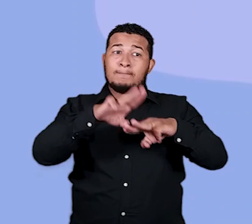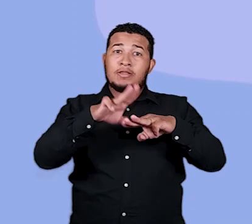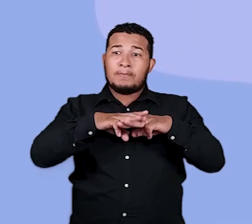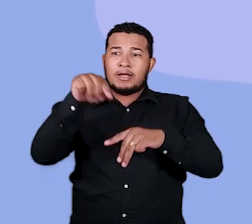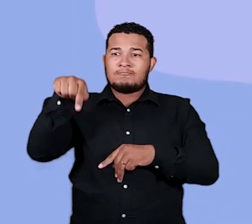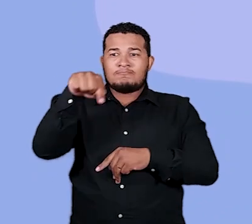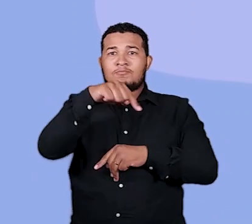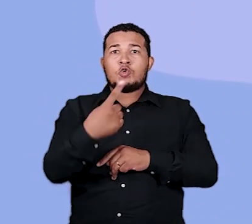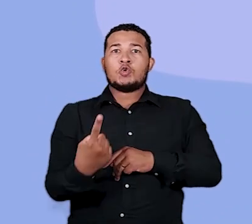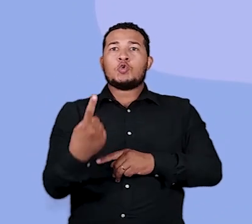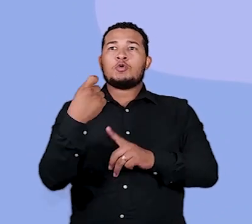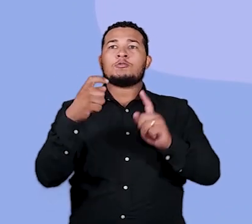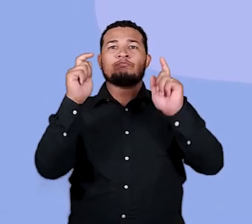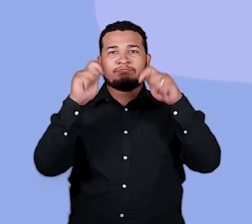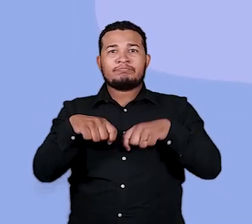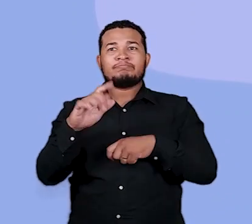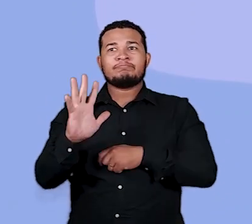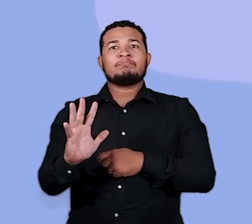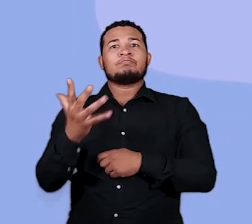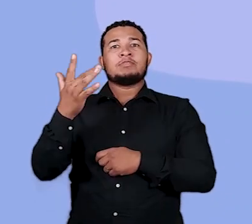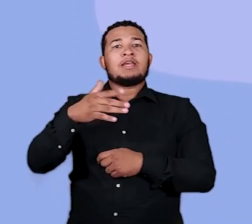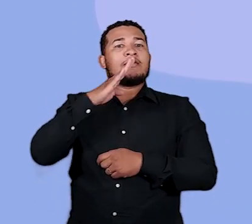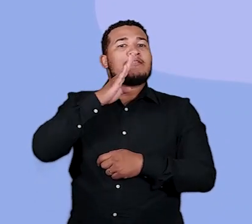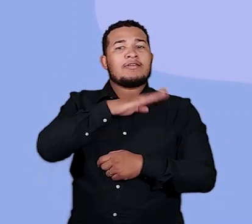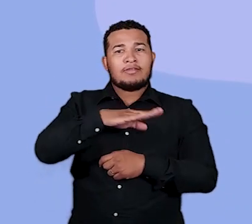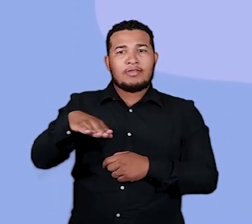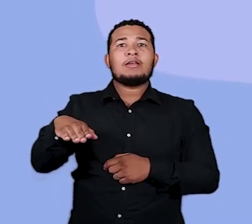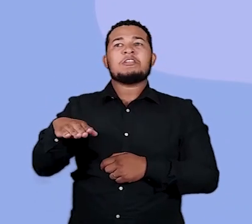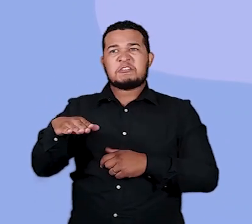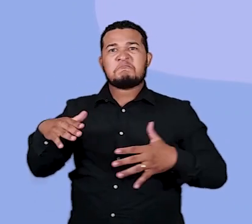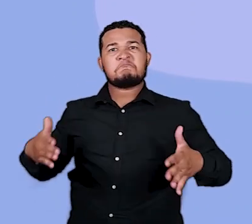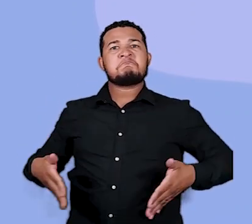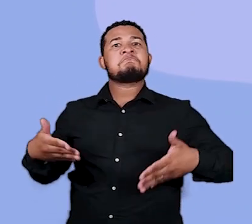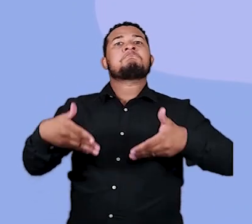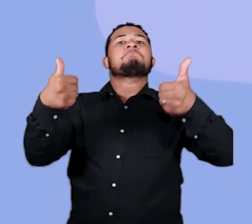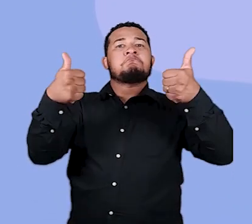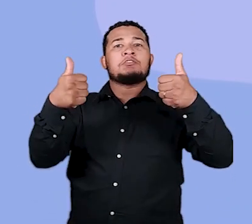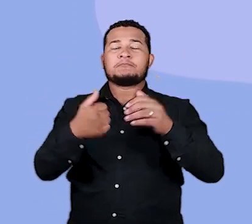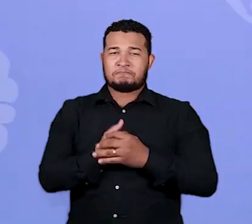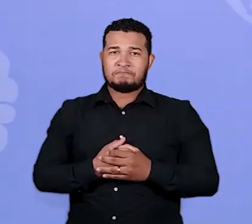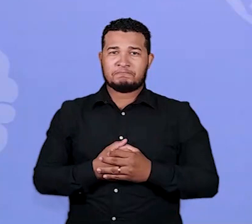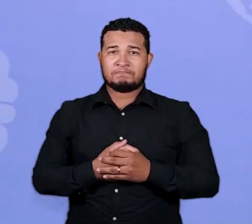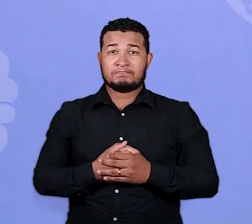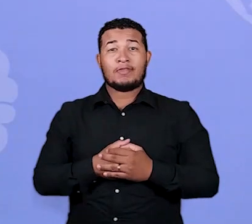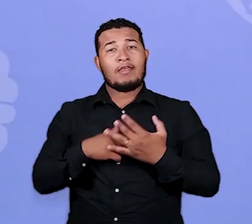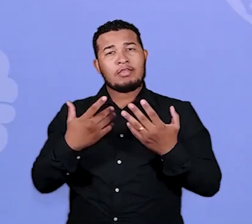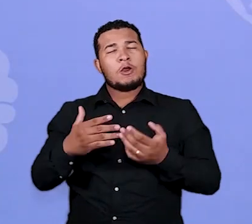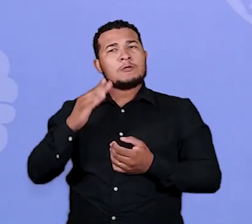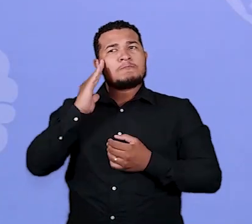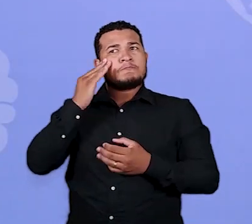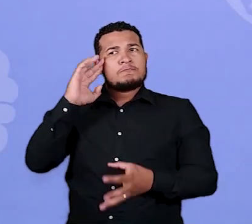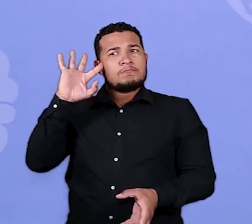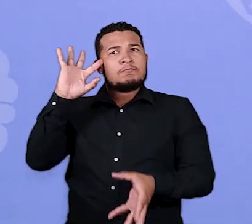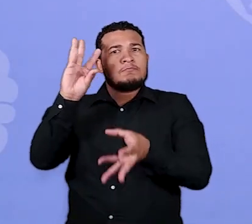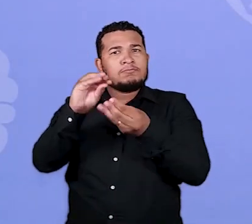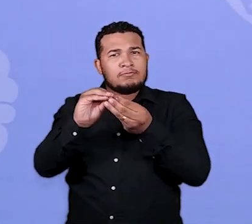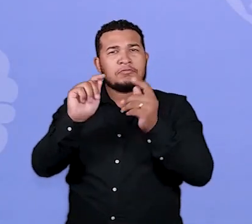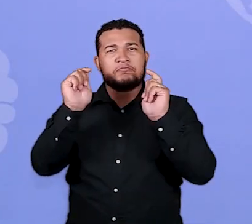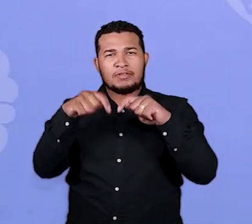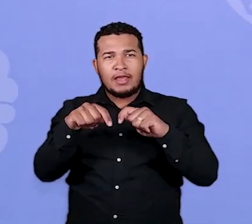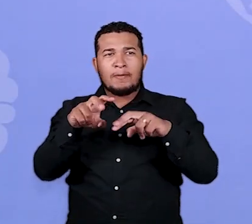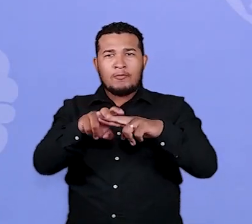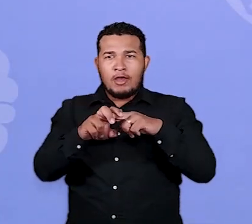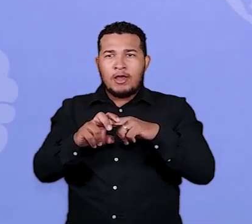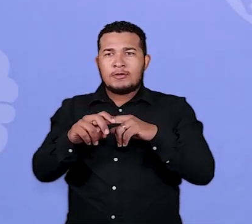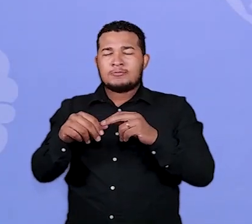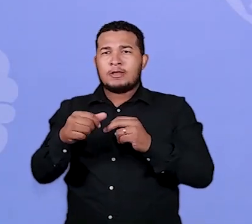setores da atividade humana em que se conhecem casos de crianças prodígio. Então nós vamos começar a compreender,